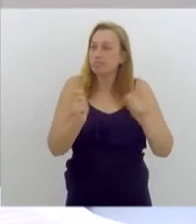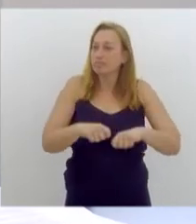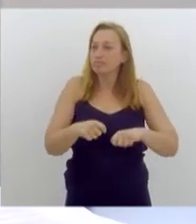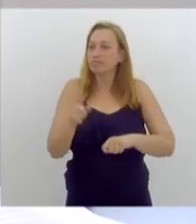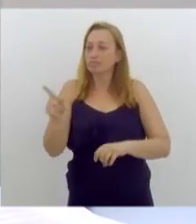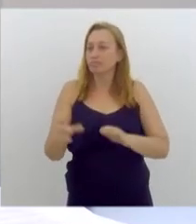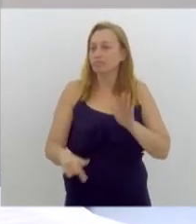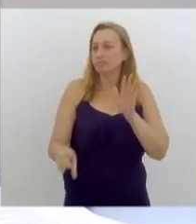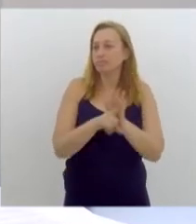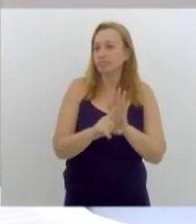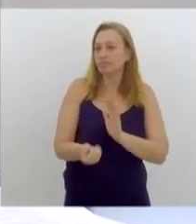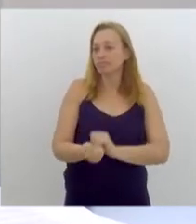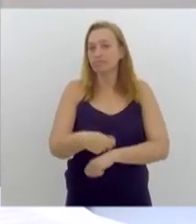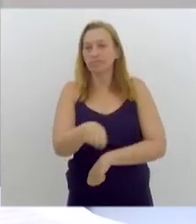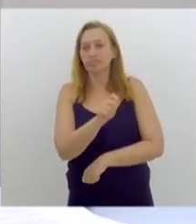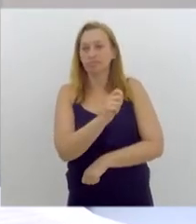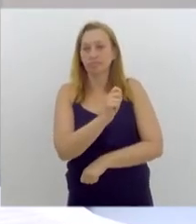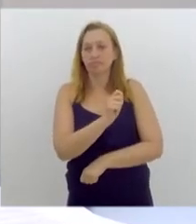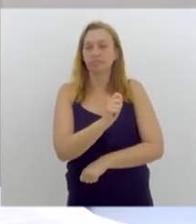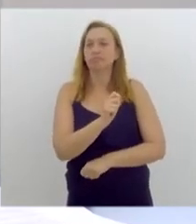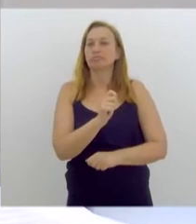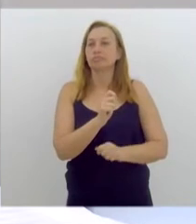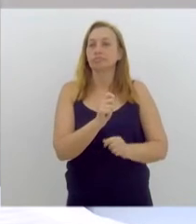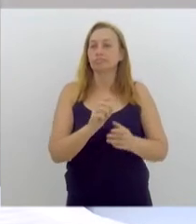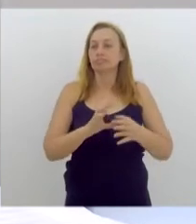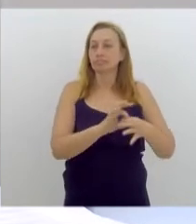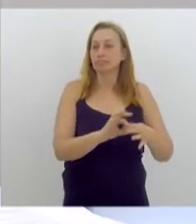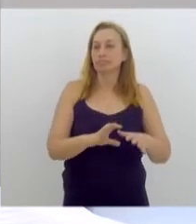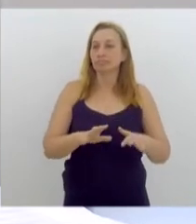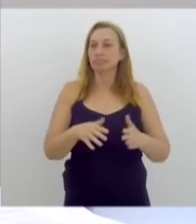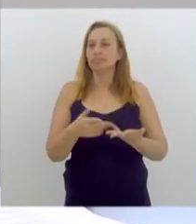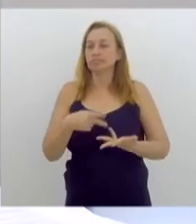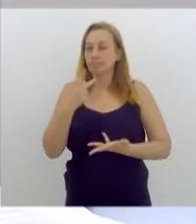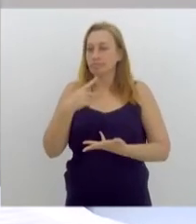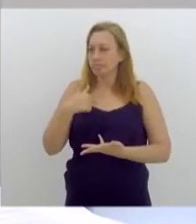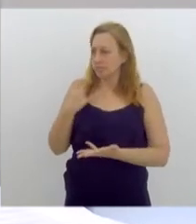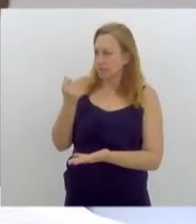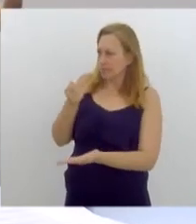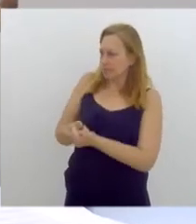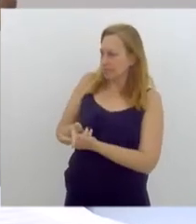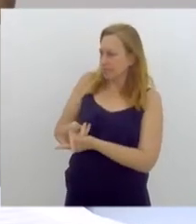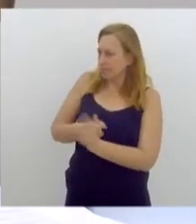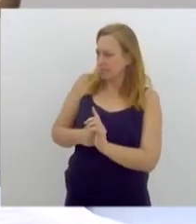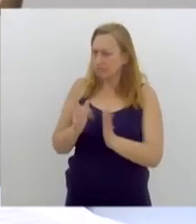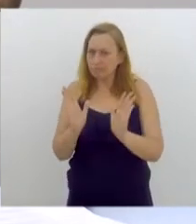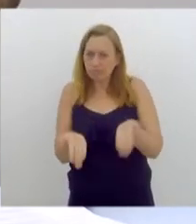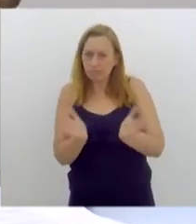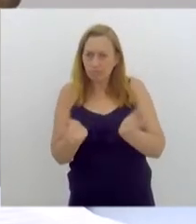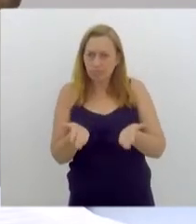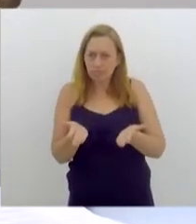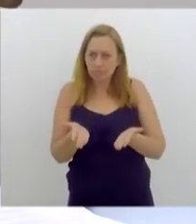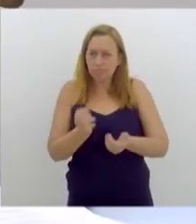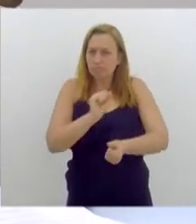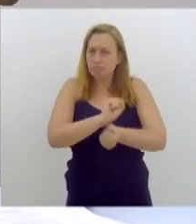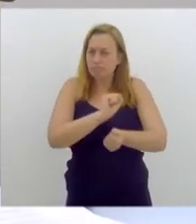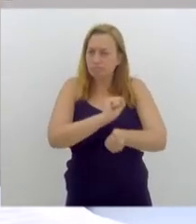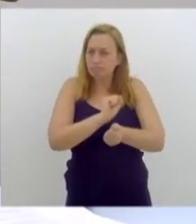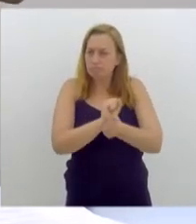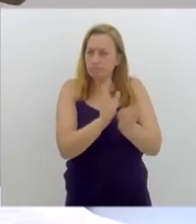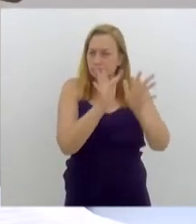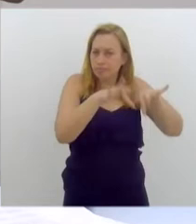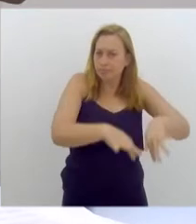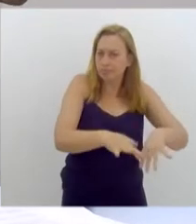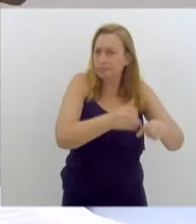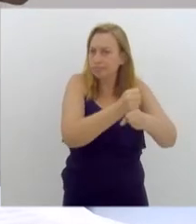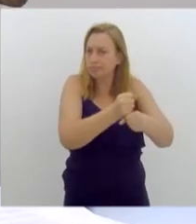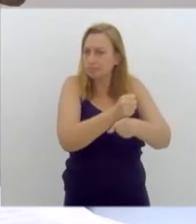da lei complementar mensalmente e tá dizendo assim eu tenho que pagar a dívida agora tem que aguardar fechar o